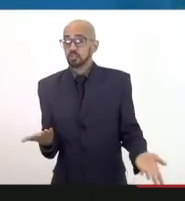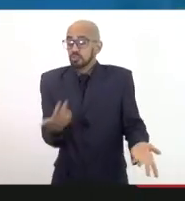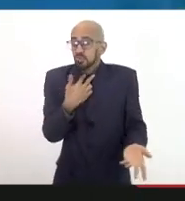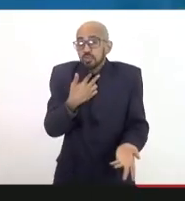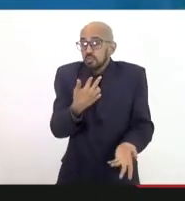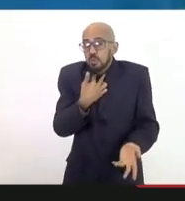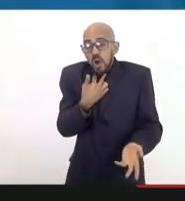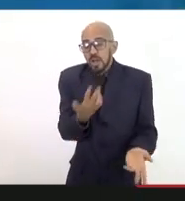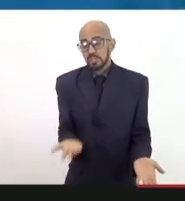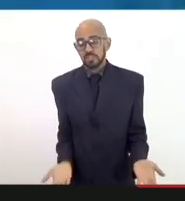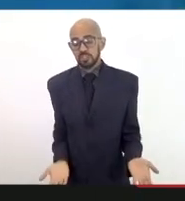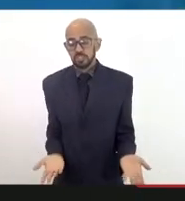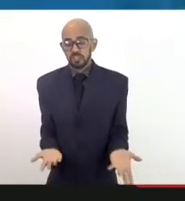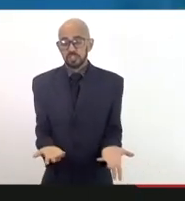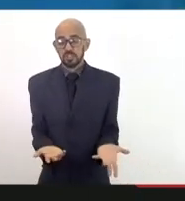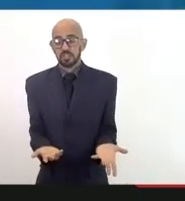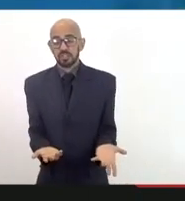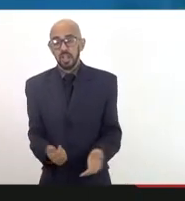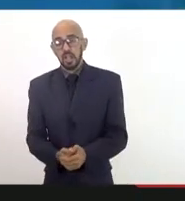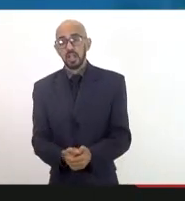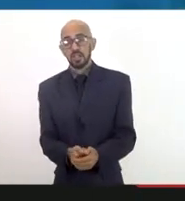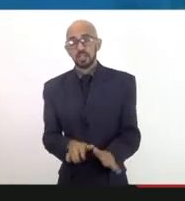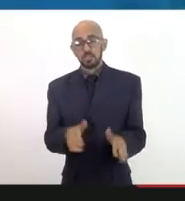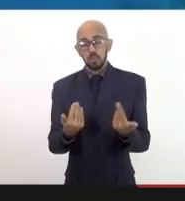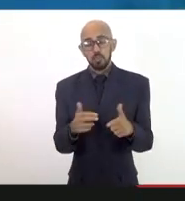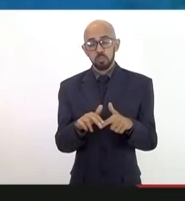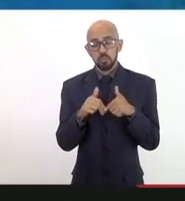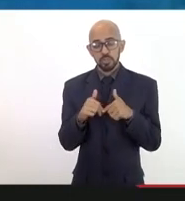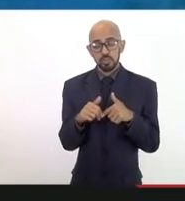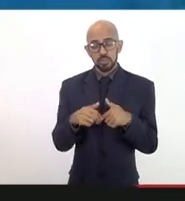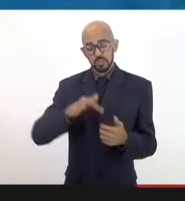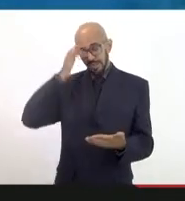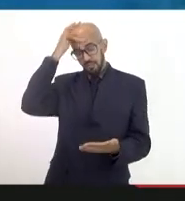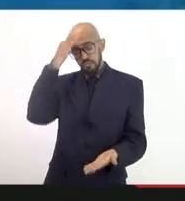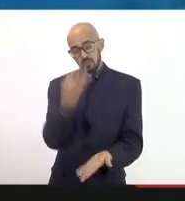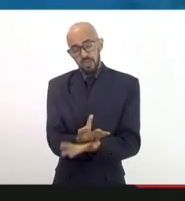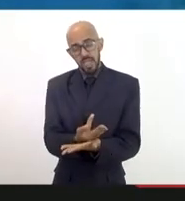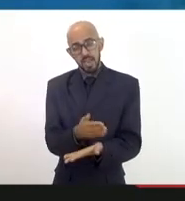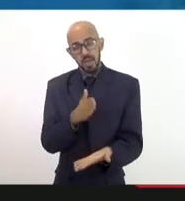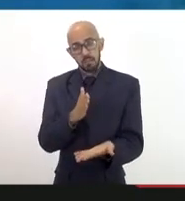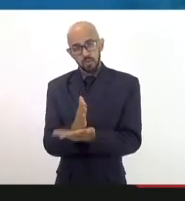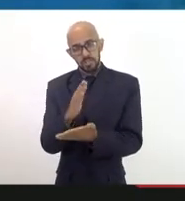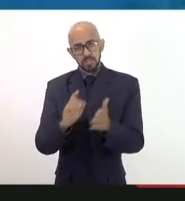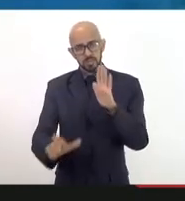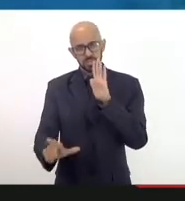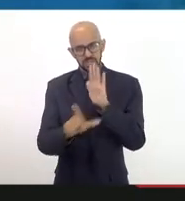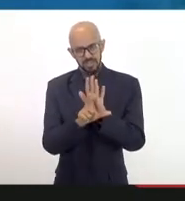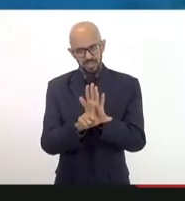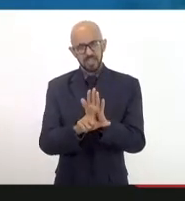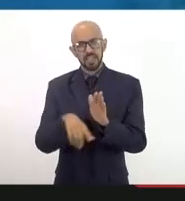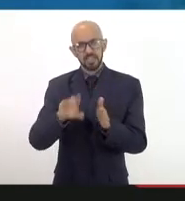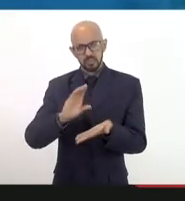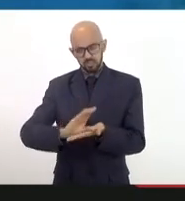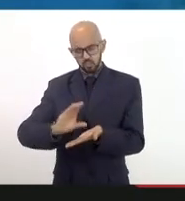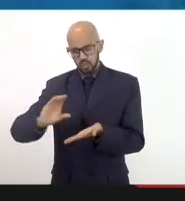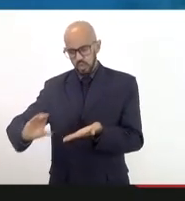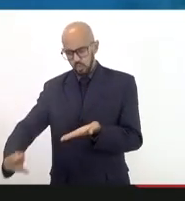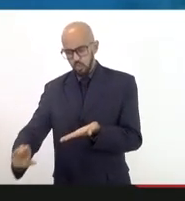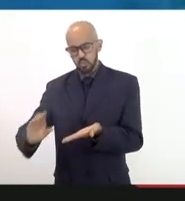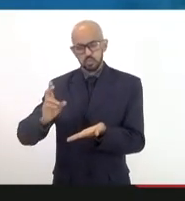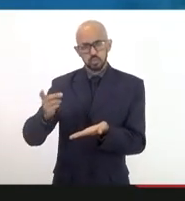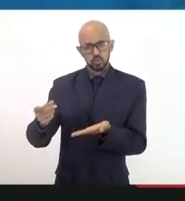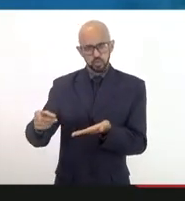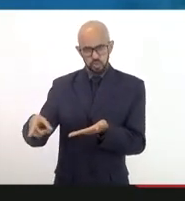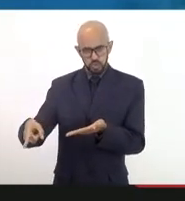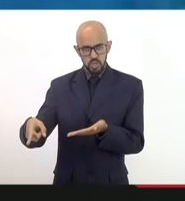primária desses municípios. E, por isso, a gente está com muita fé nessa lei, muita fé na aprovação dessa lei, nos recursos, como já estão colocados aqui, são